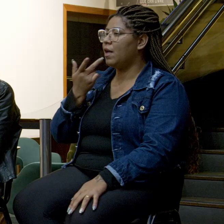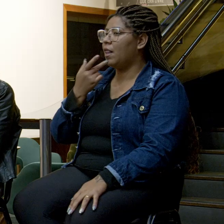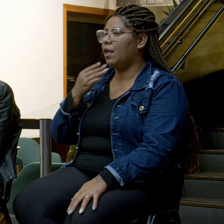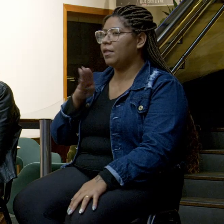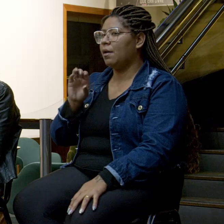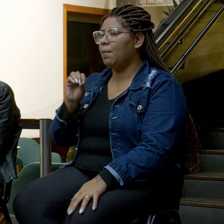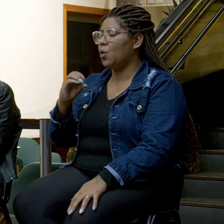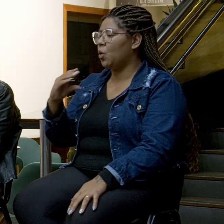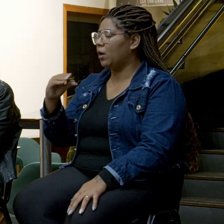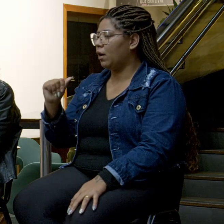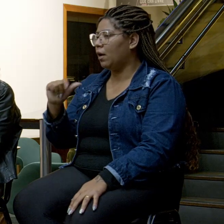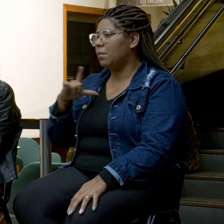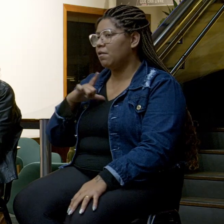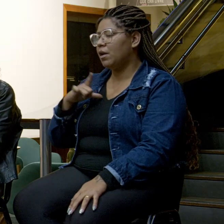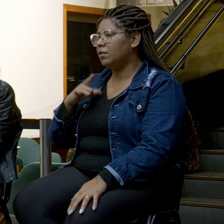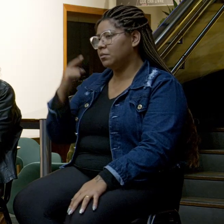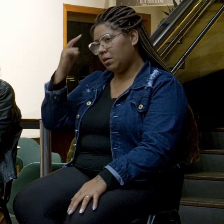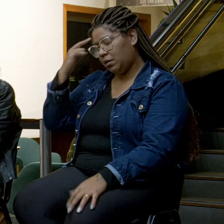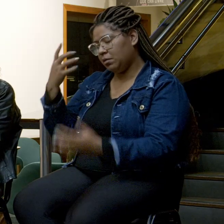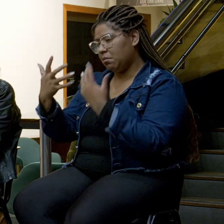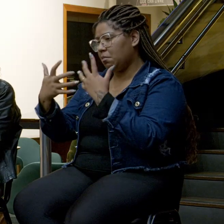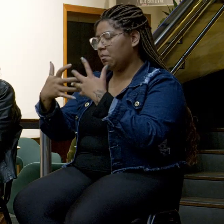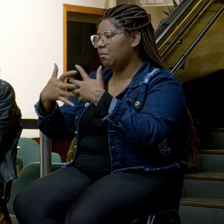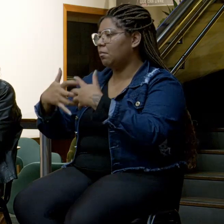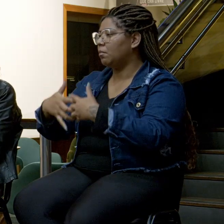nos processos mesmo de